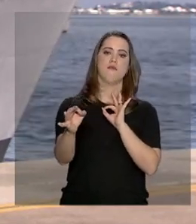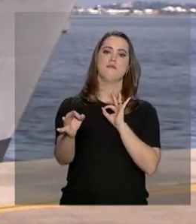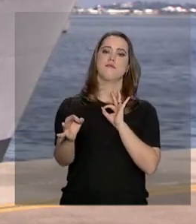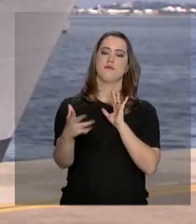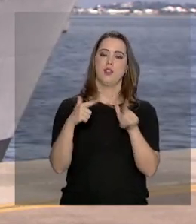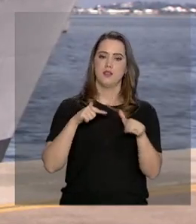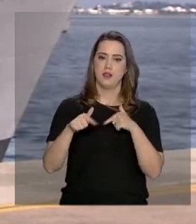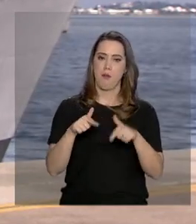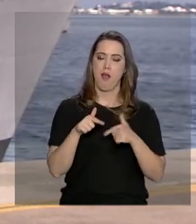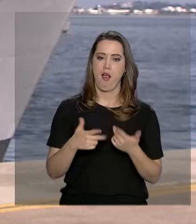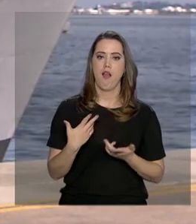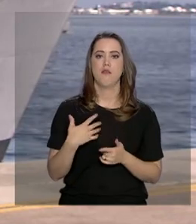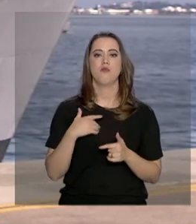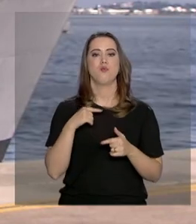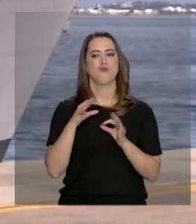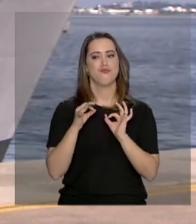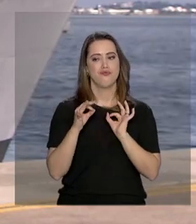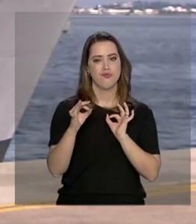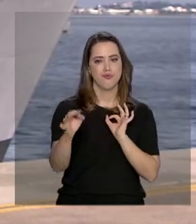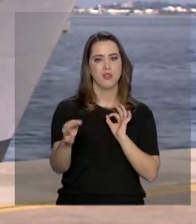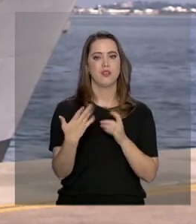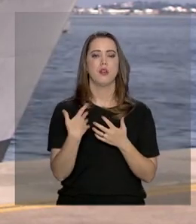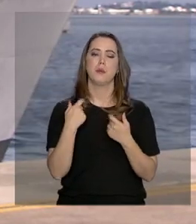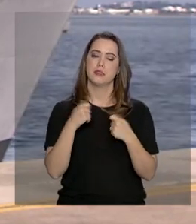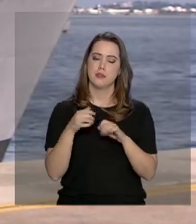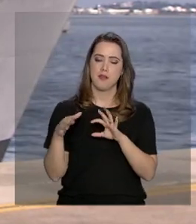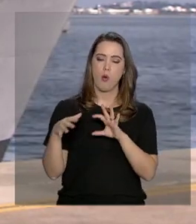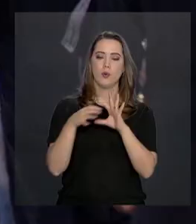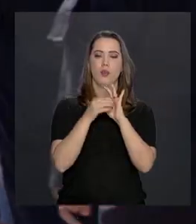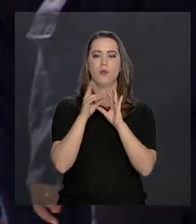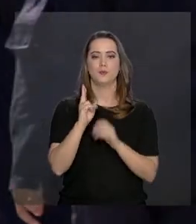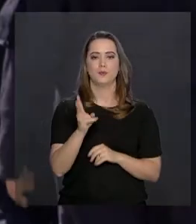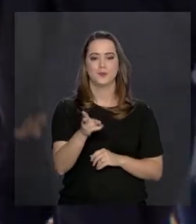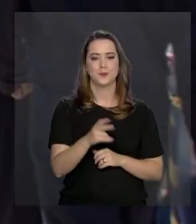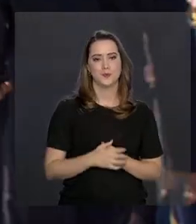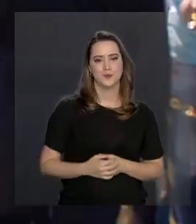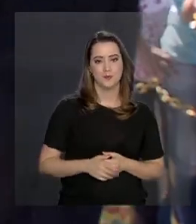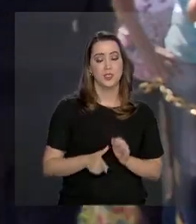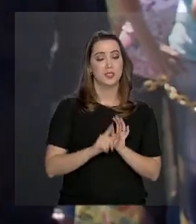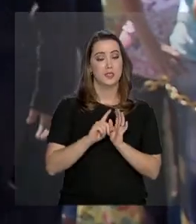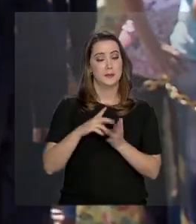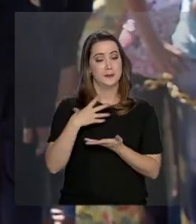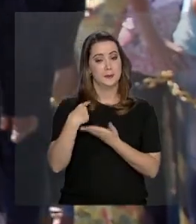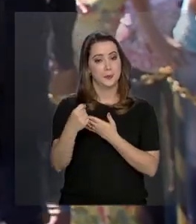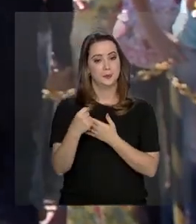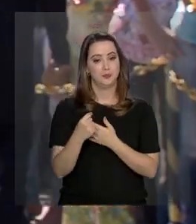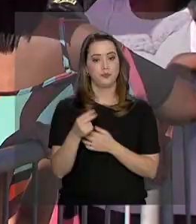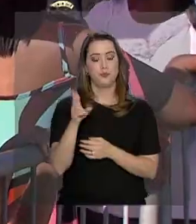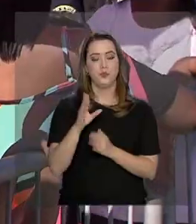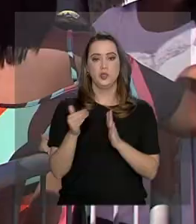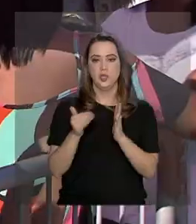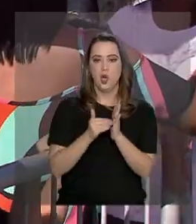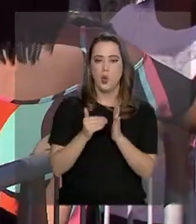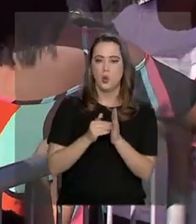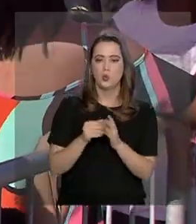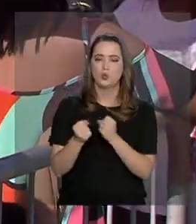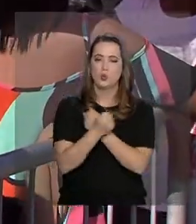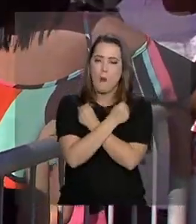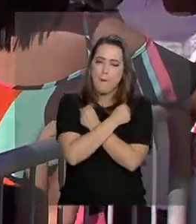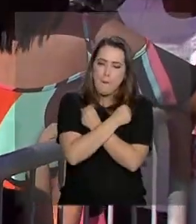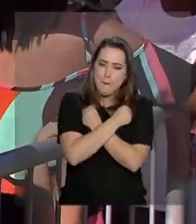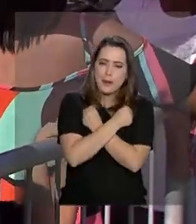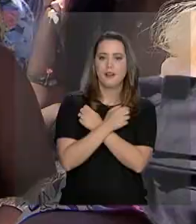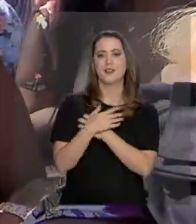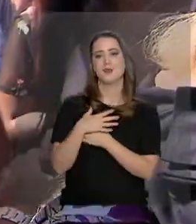caminhada, a longa missão da forma mais harmoniosa possível. Antes da partida, uma última chance de dar aquele abraço